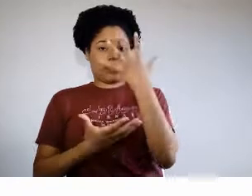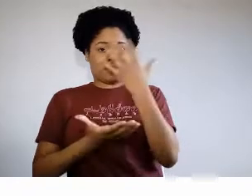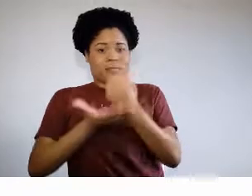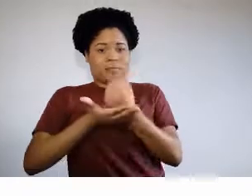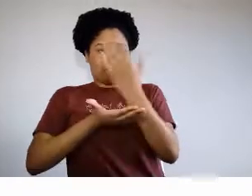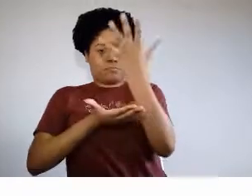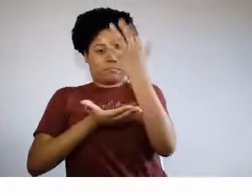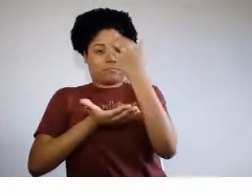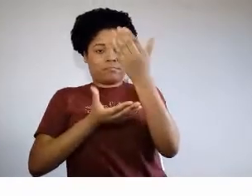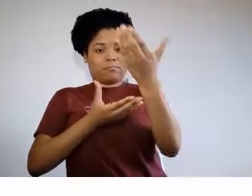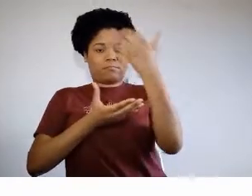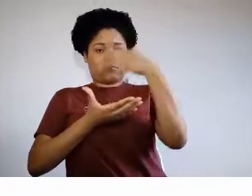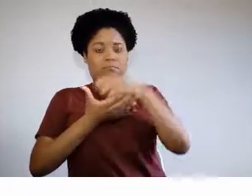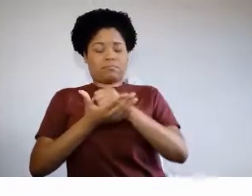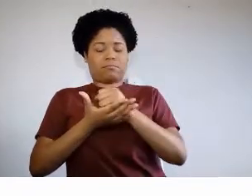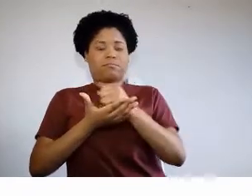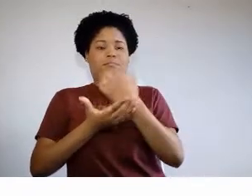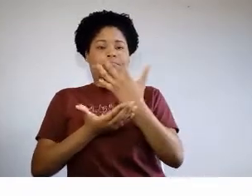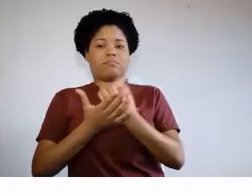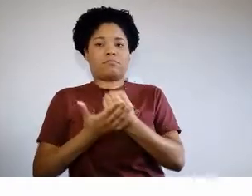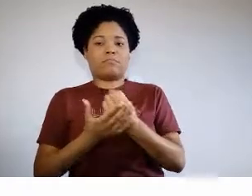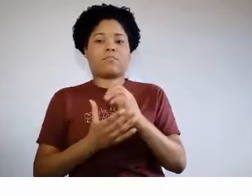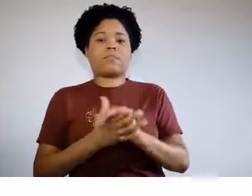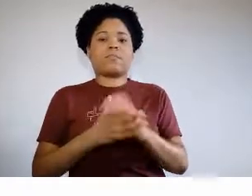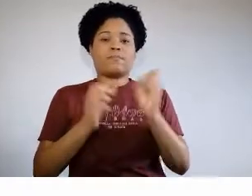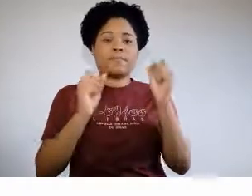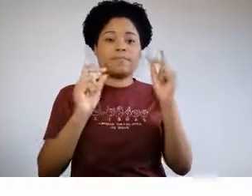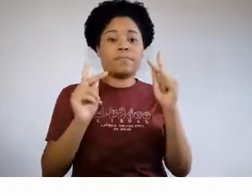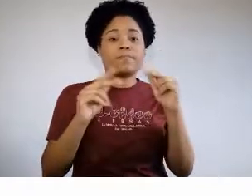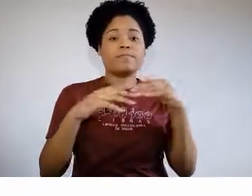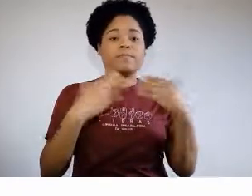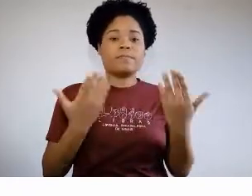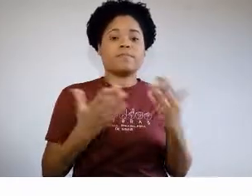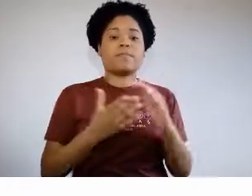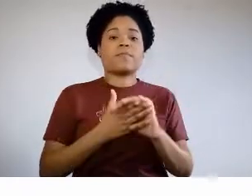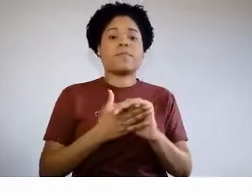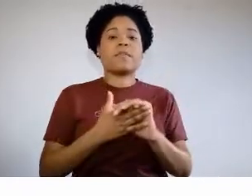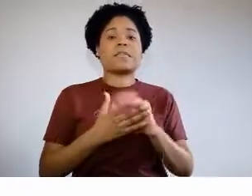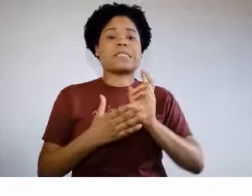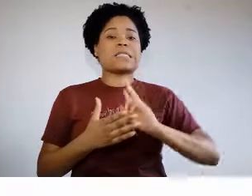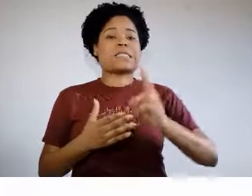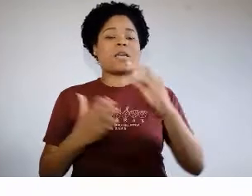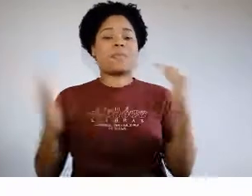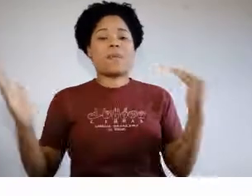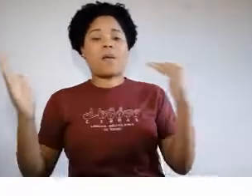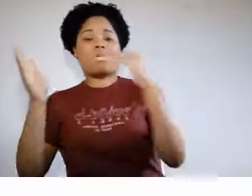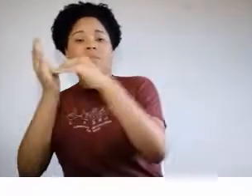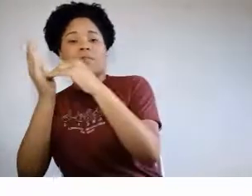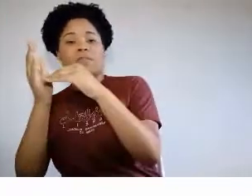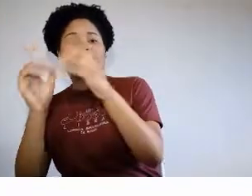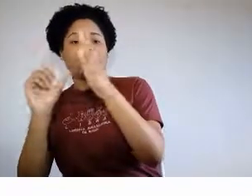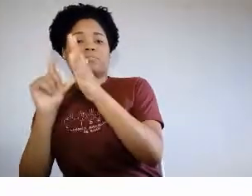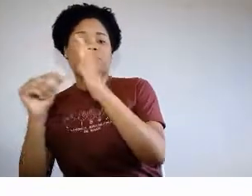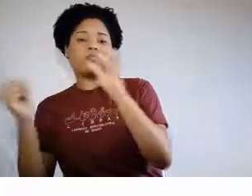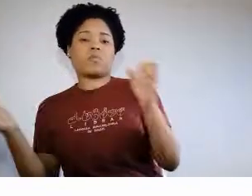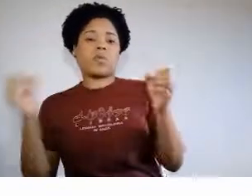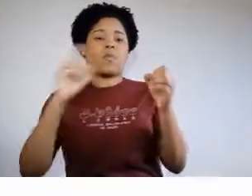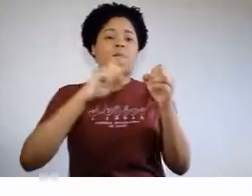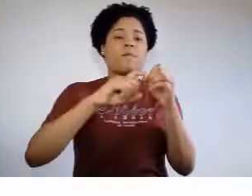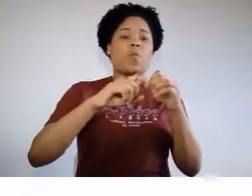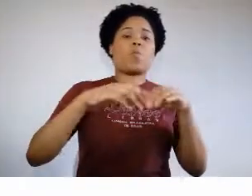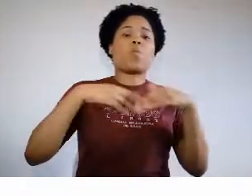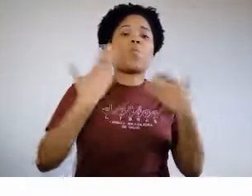minha. Então, ele captura aquela informação, tá? É assim que funciona. Sempre vai até o final e